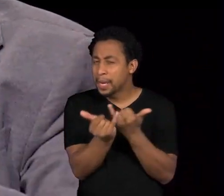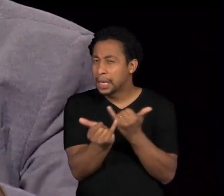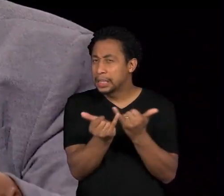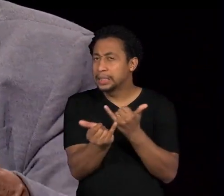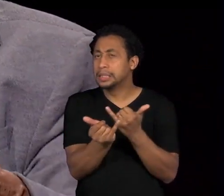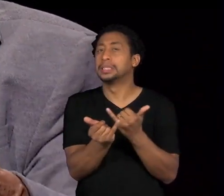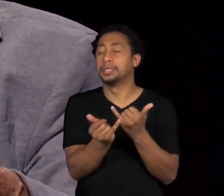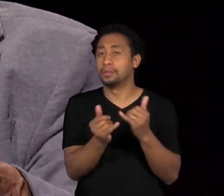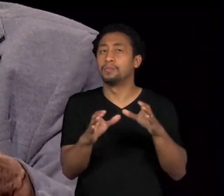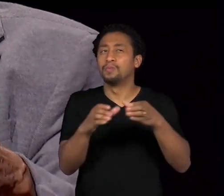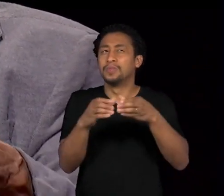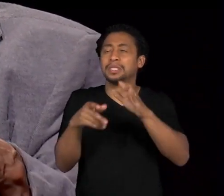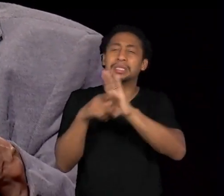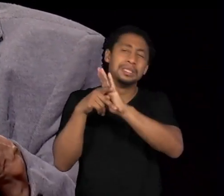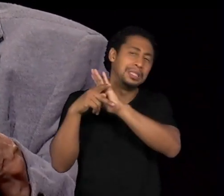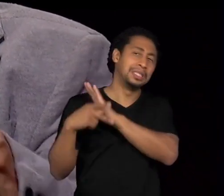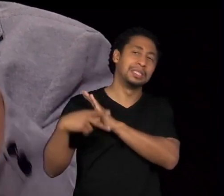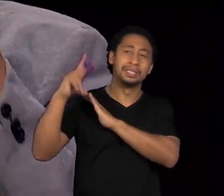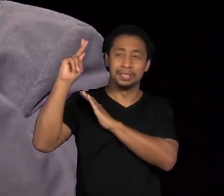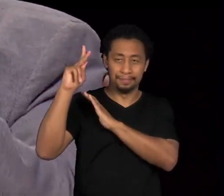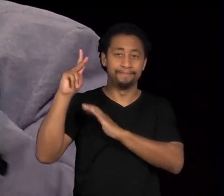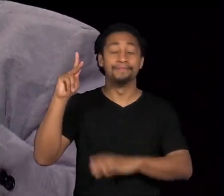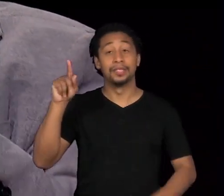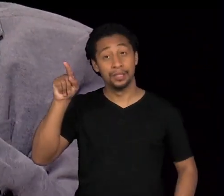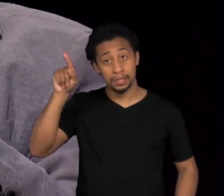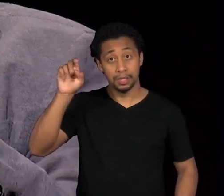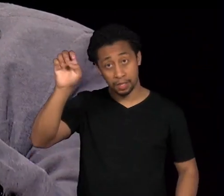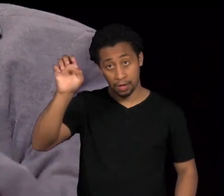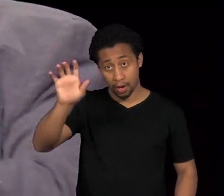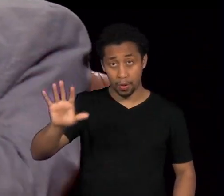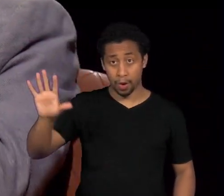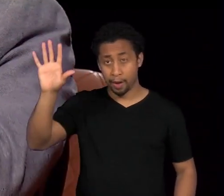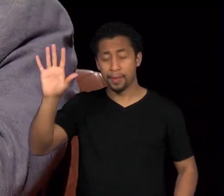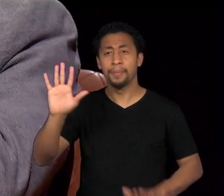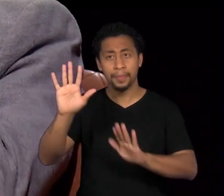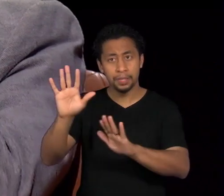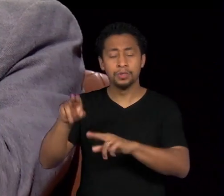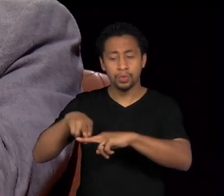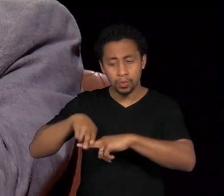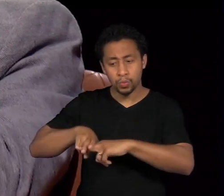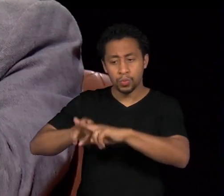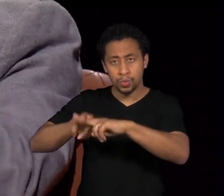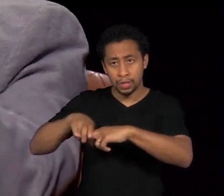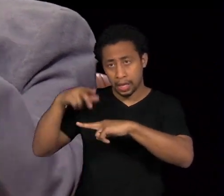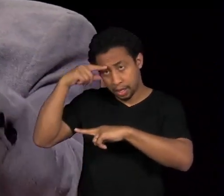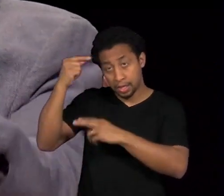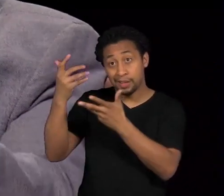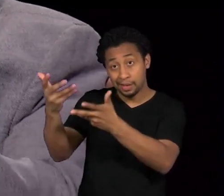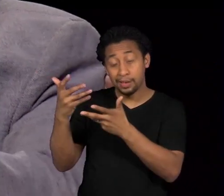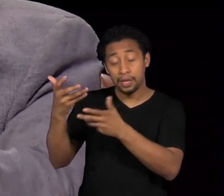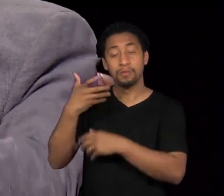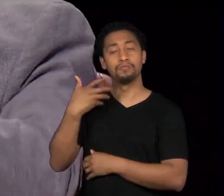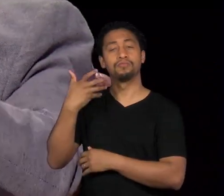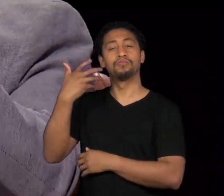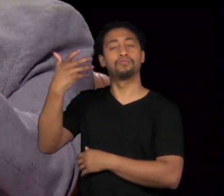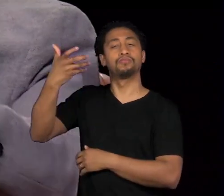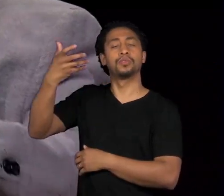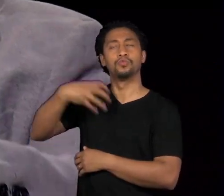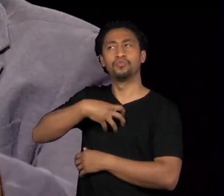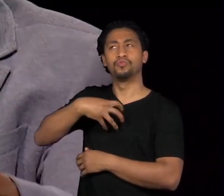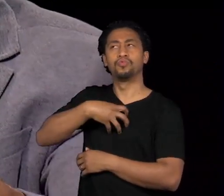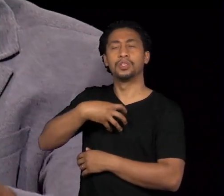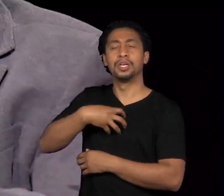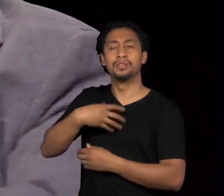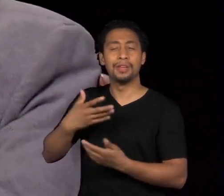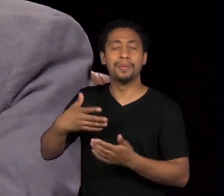câmara europeia ele queria ele queria escutar uma música que que lembrasse mais o os toques dos pífanos os toques